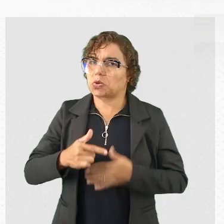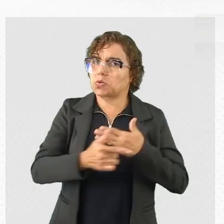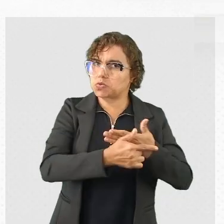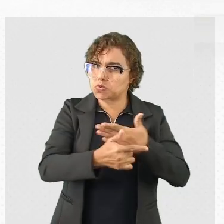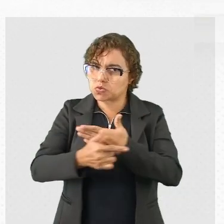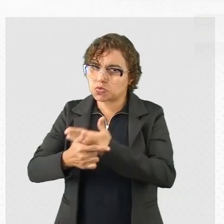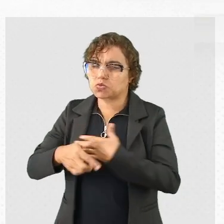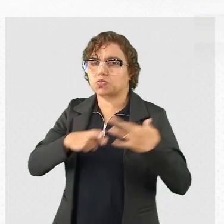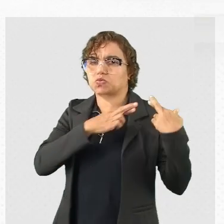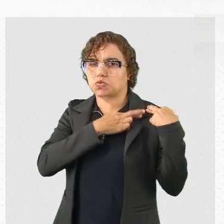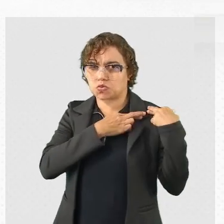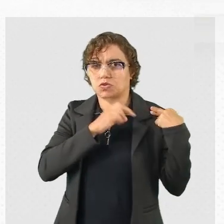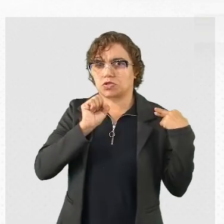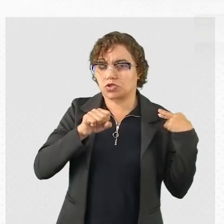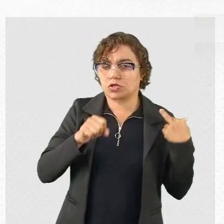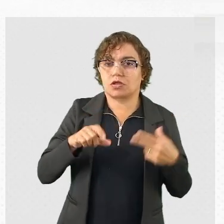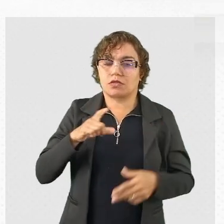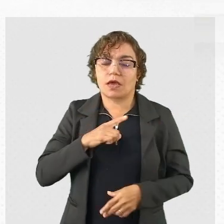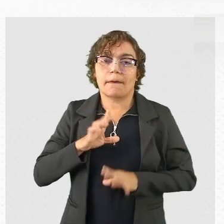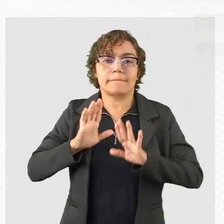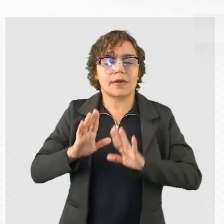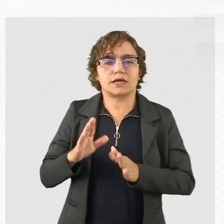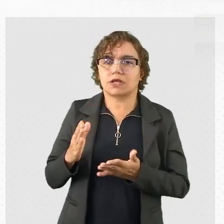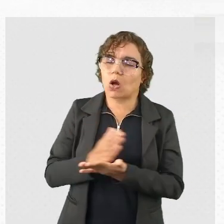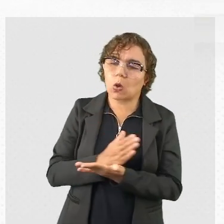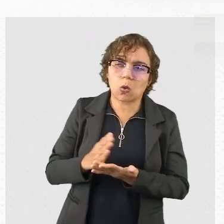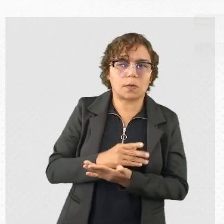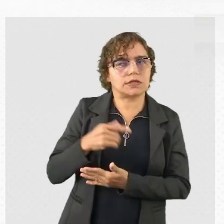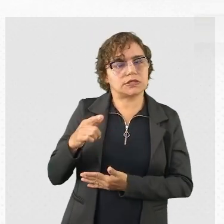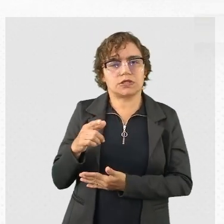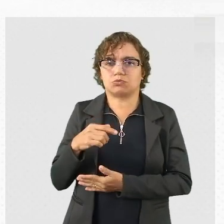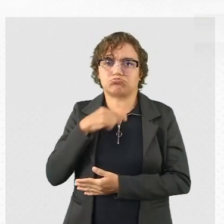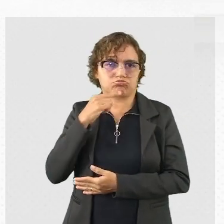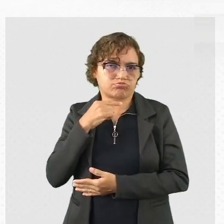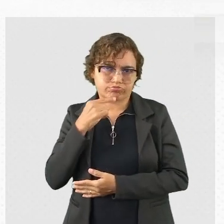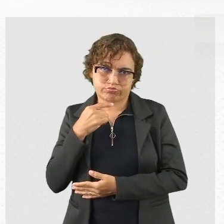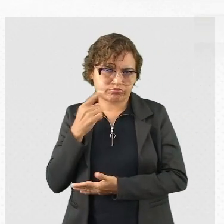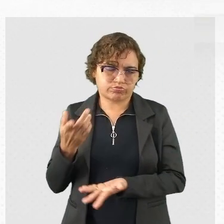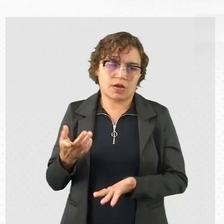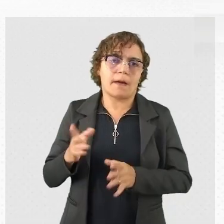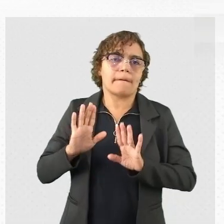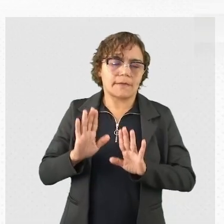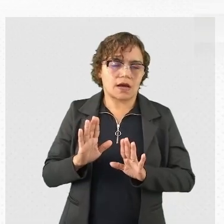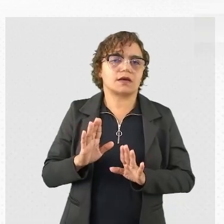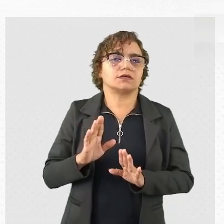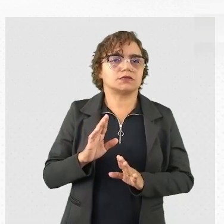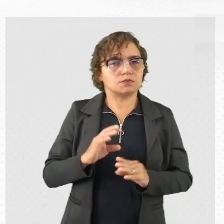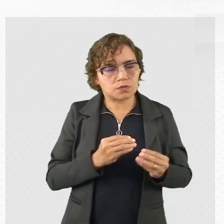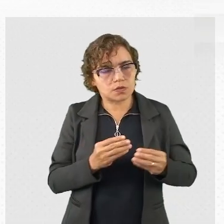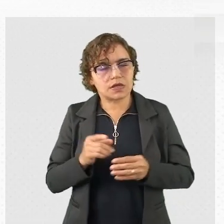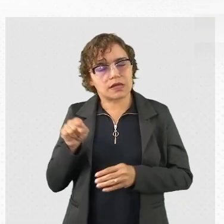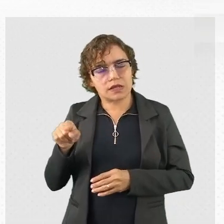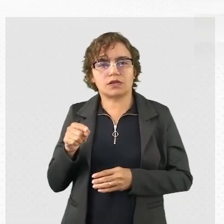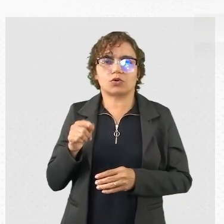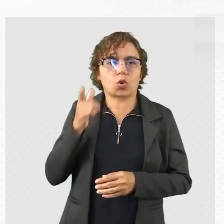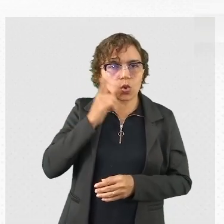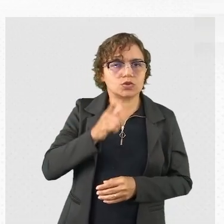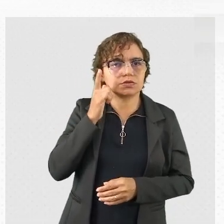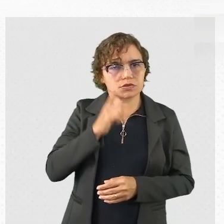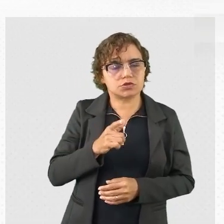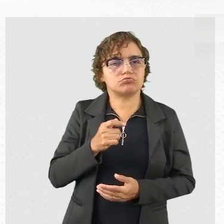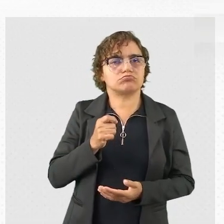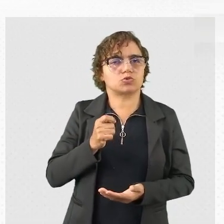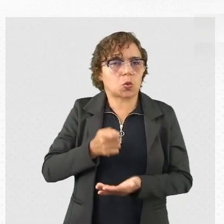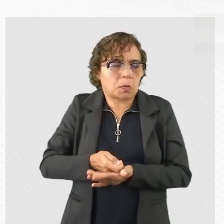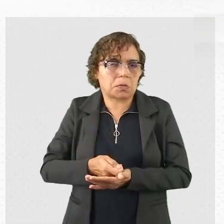né? Algumas, claro, ele não conseguiu cumprir, o território era vasto. Então, por exemplo, a saída de muitos